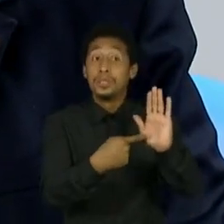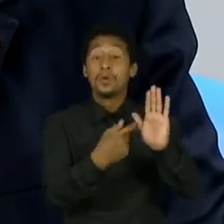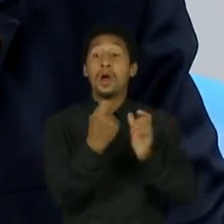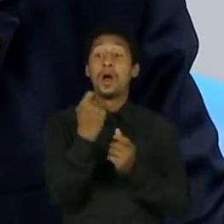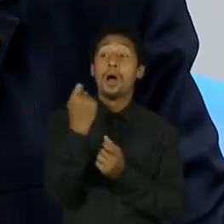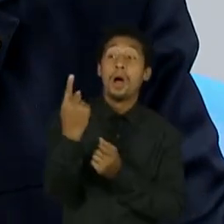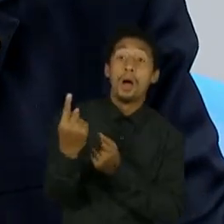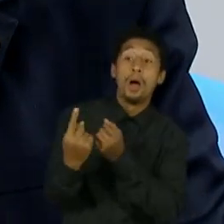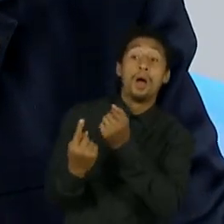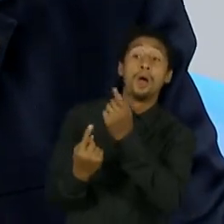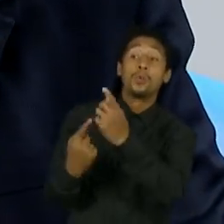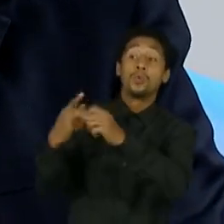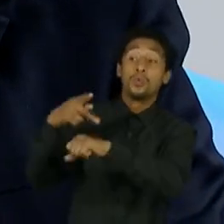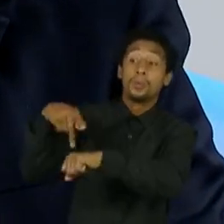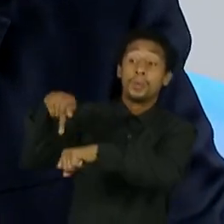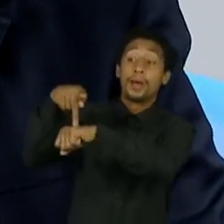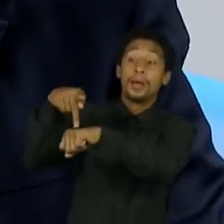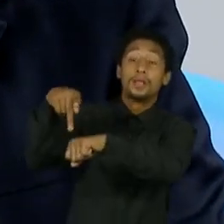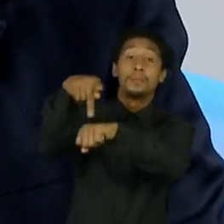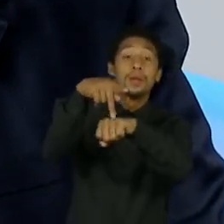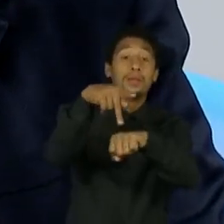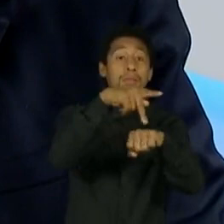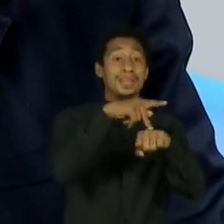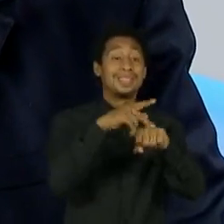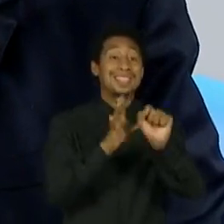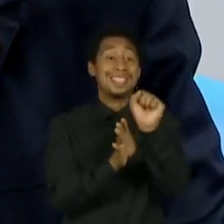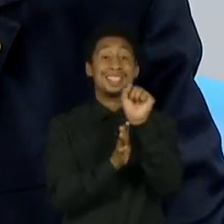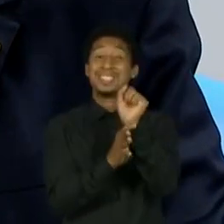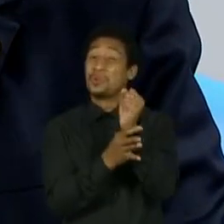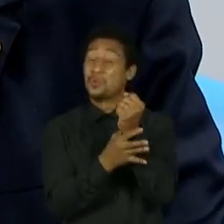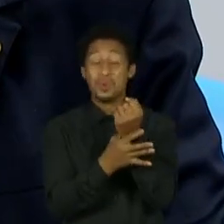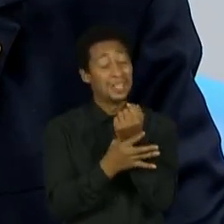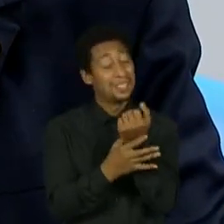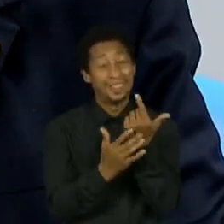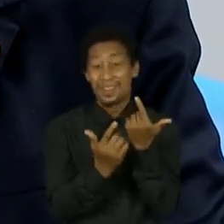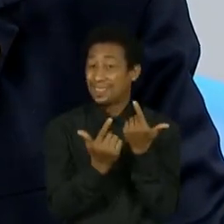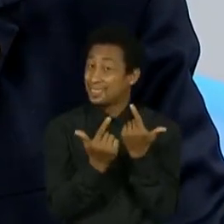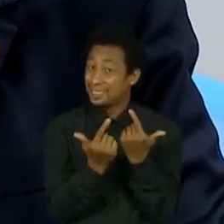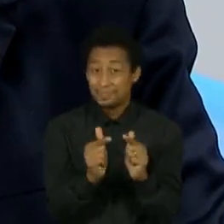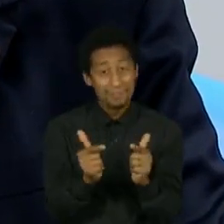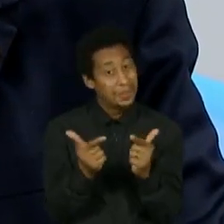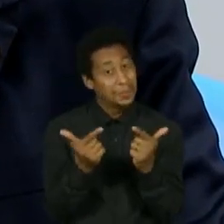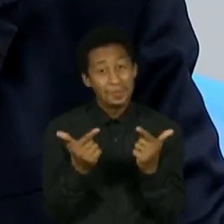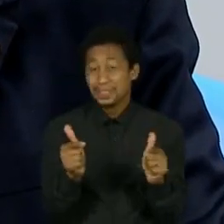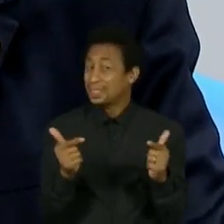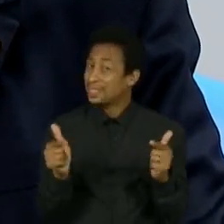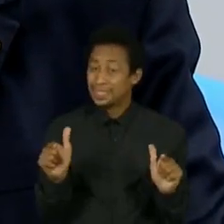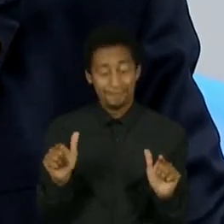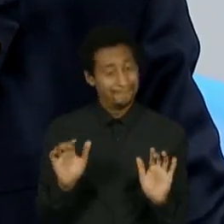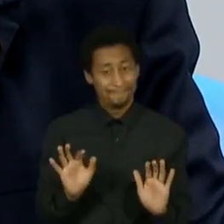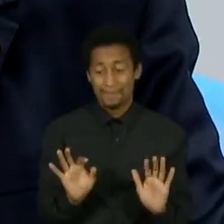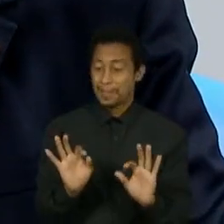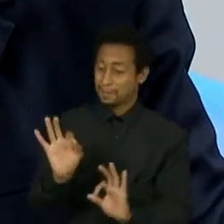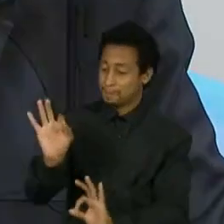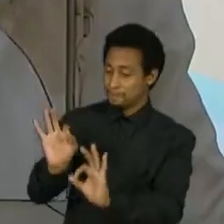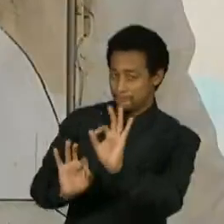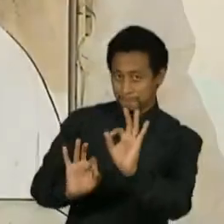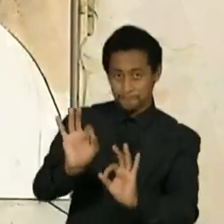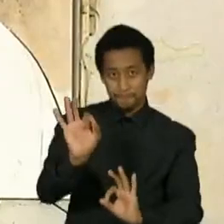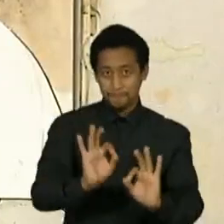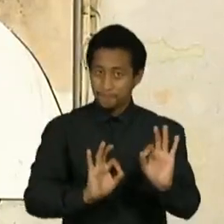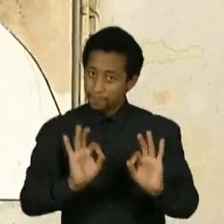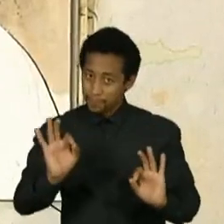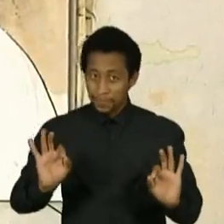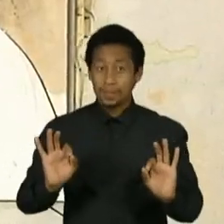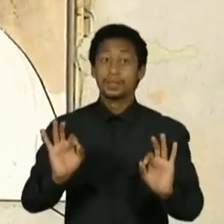que têm um nível quase zero de regulamentação para hospedagem desse